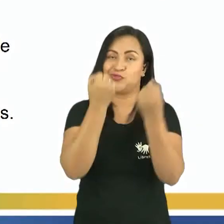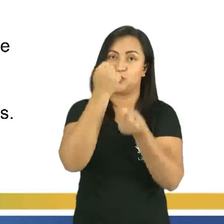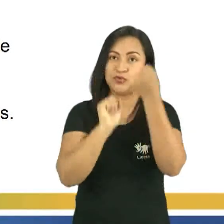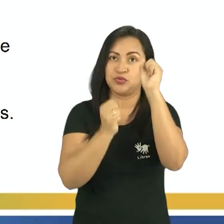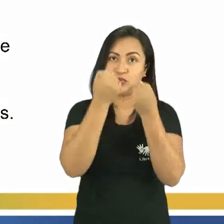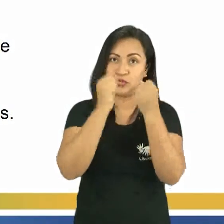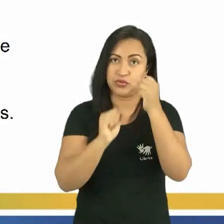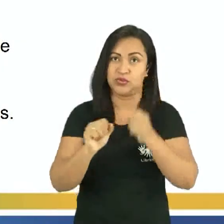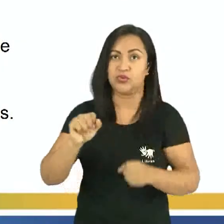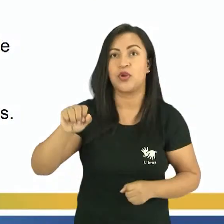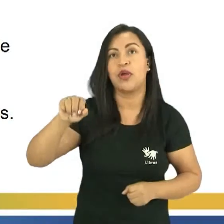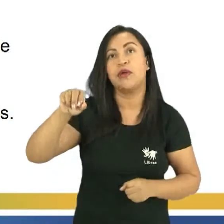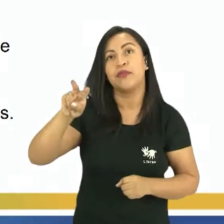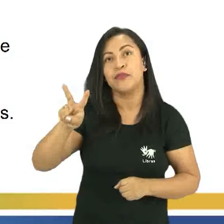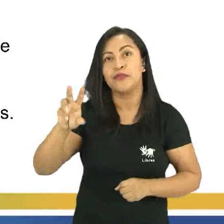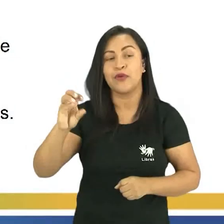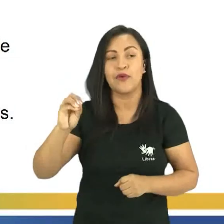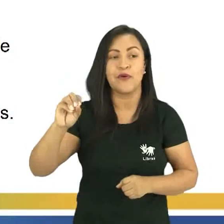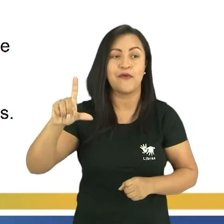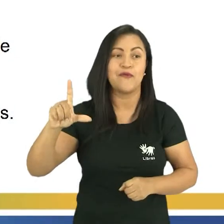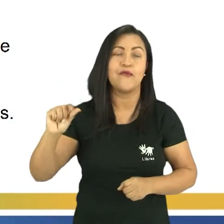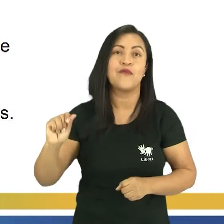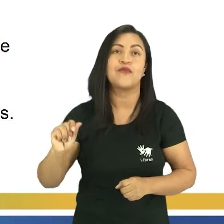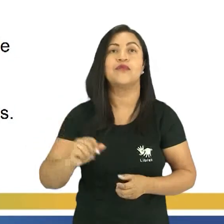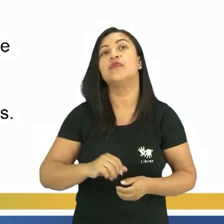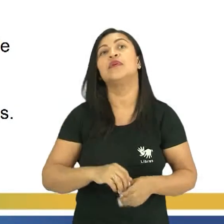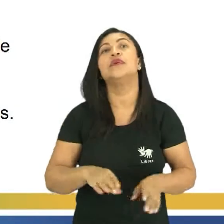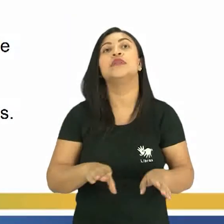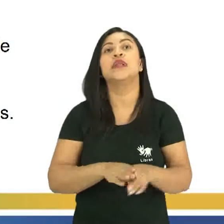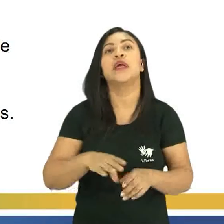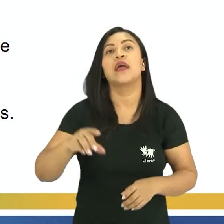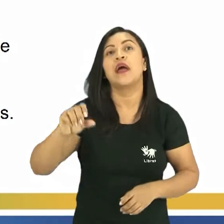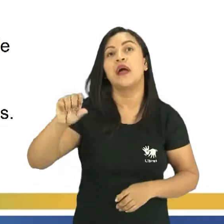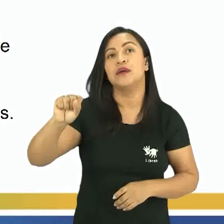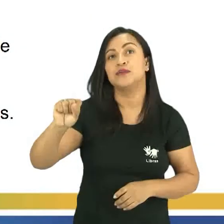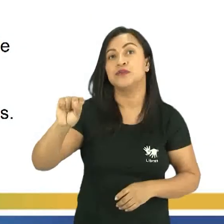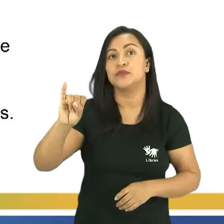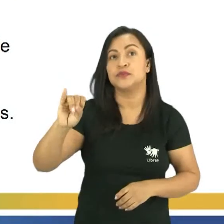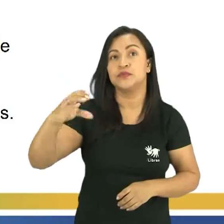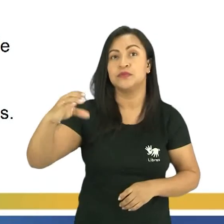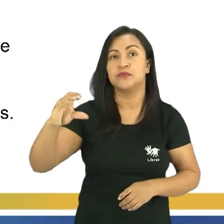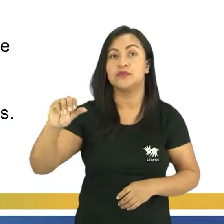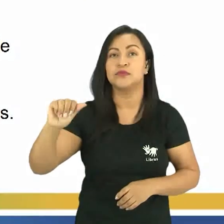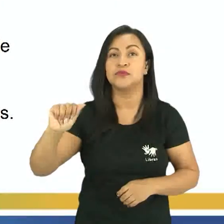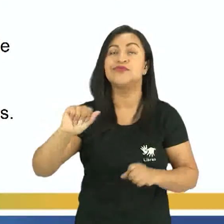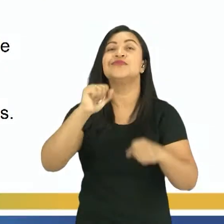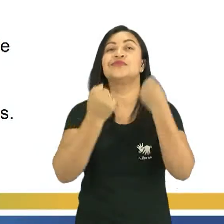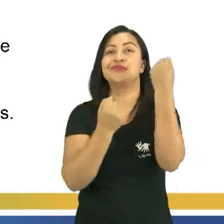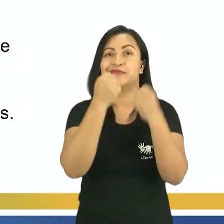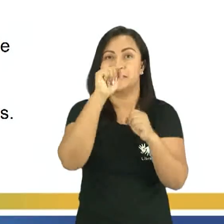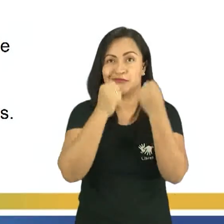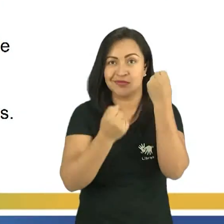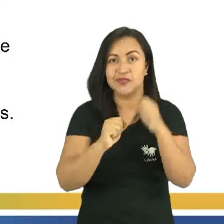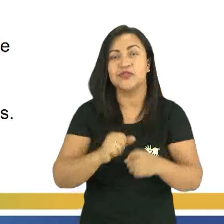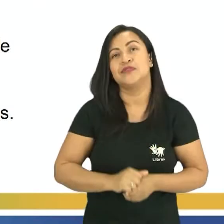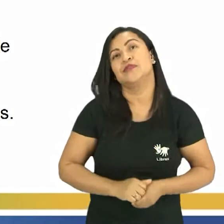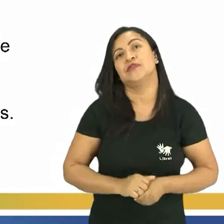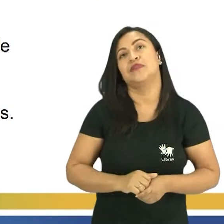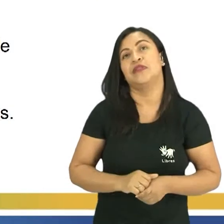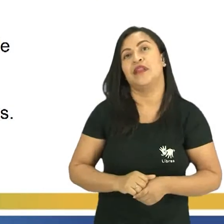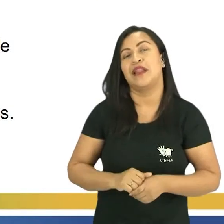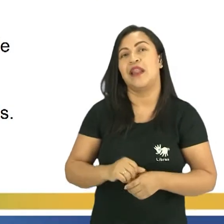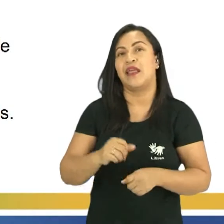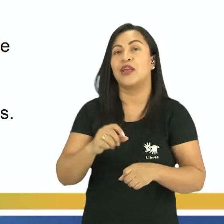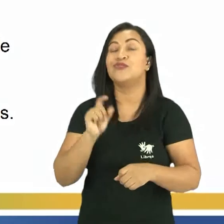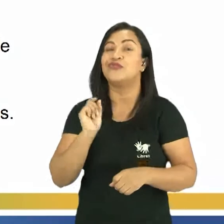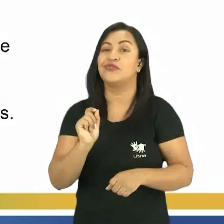industrial. Na Holanda, surge a Royal Dutch Shell, que é petróleo, a Unilever, tá? A Philips. Na